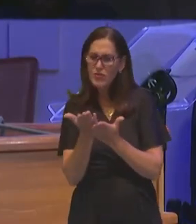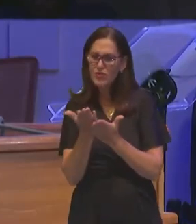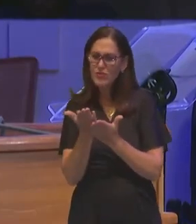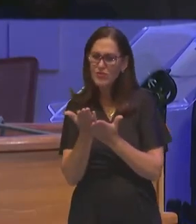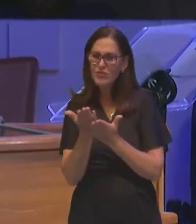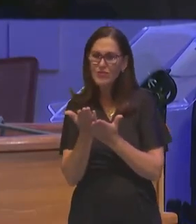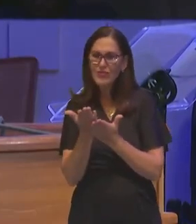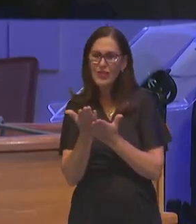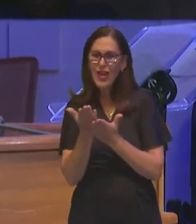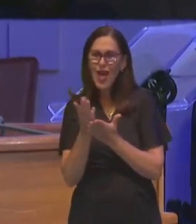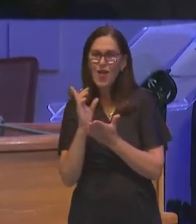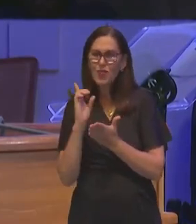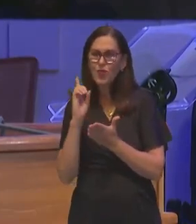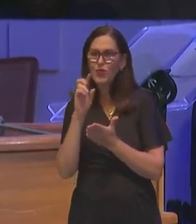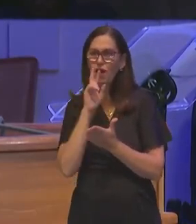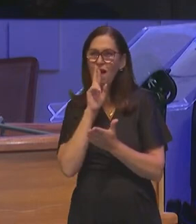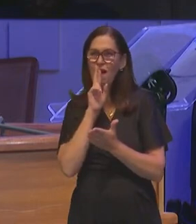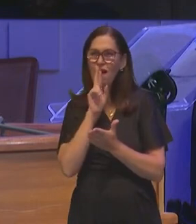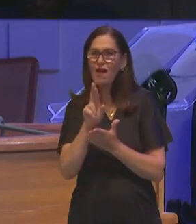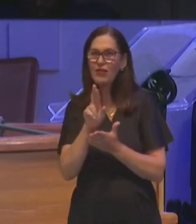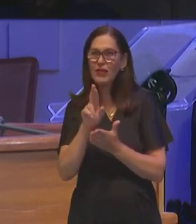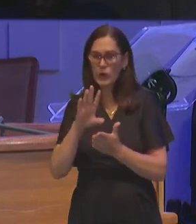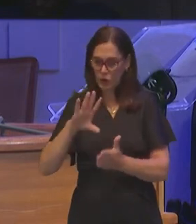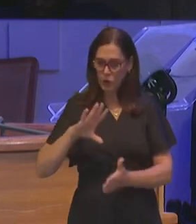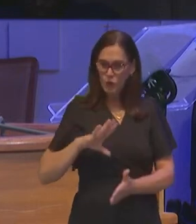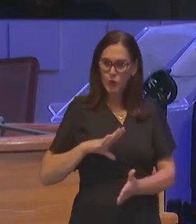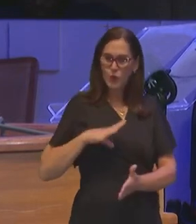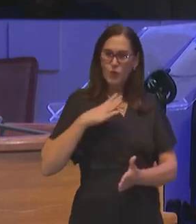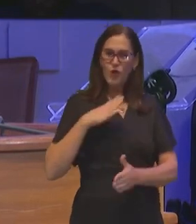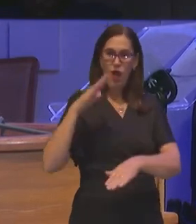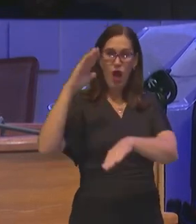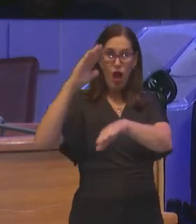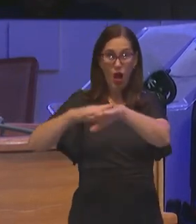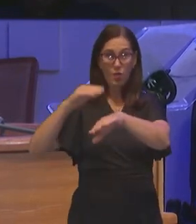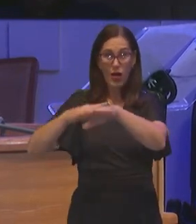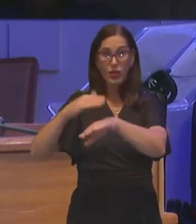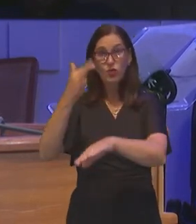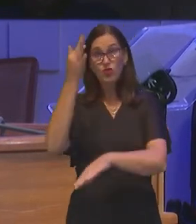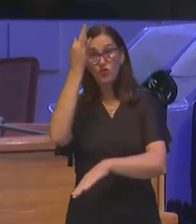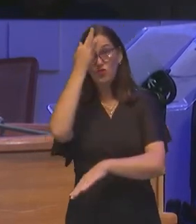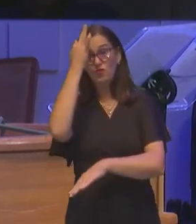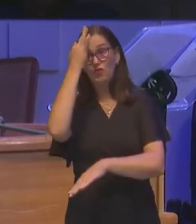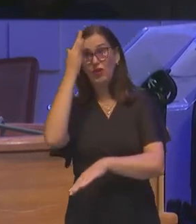estava naqueles dias respondendo com ousadia a esse chamado de fé.